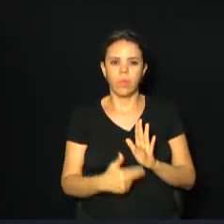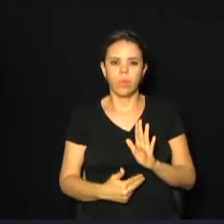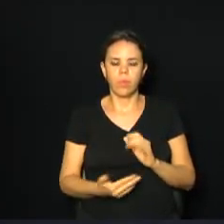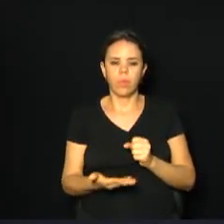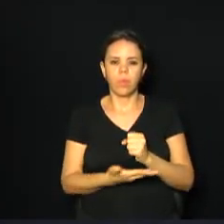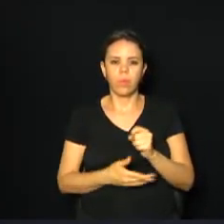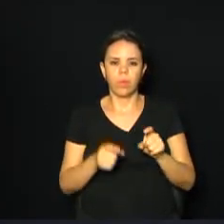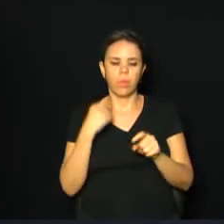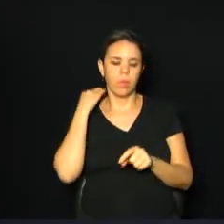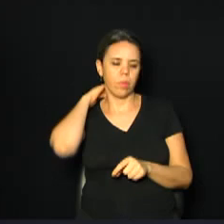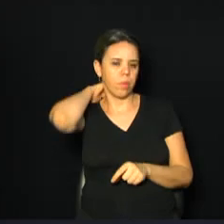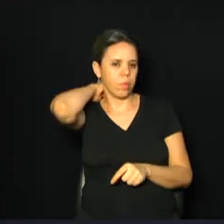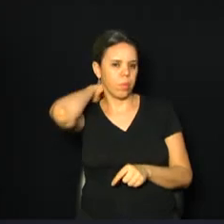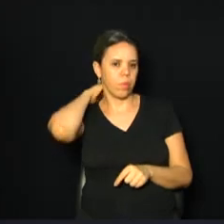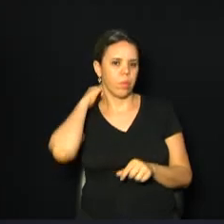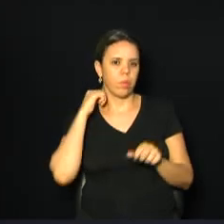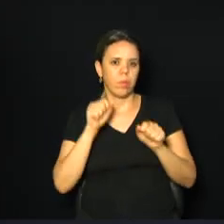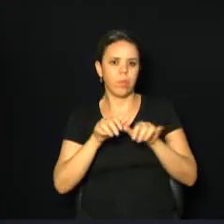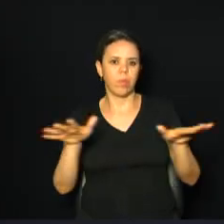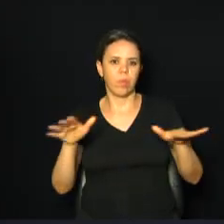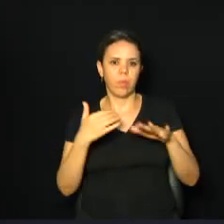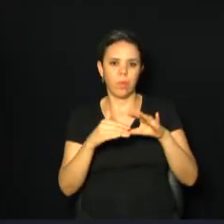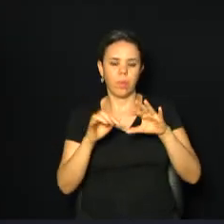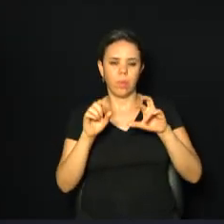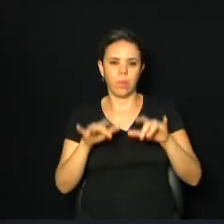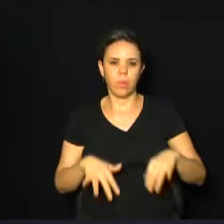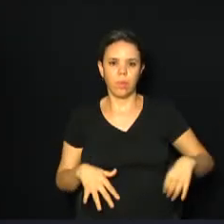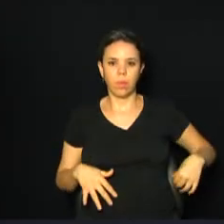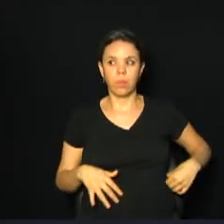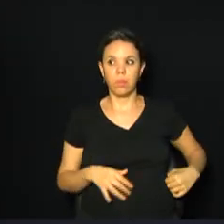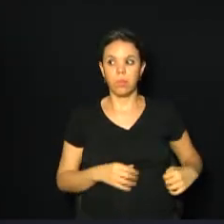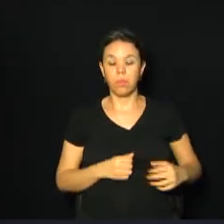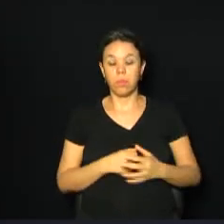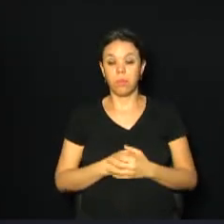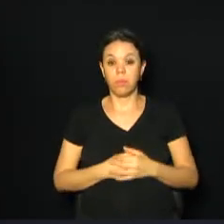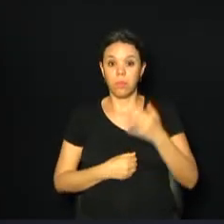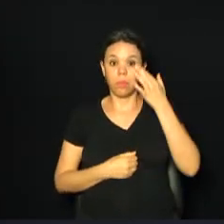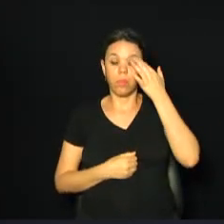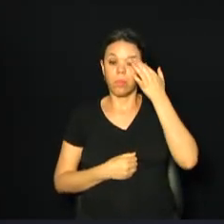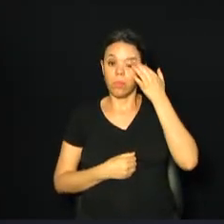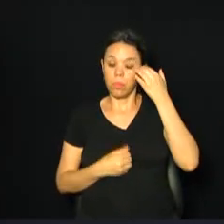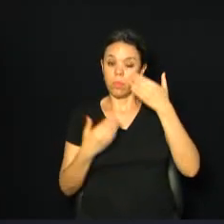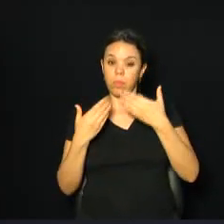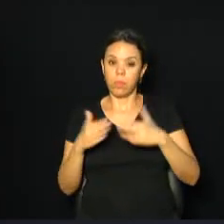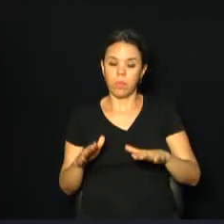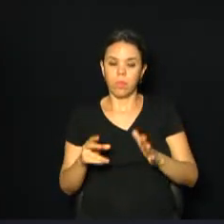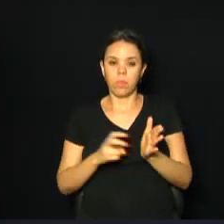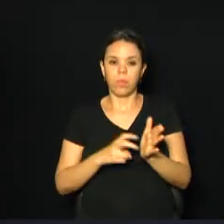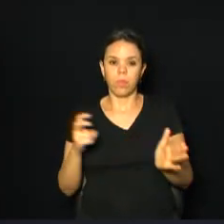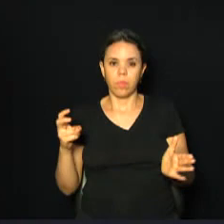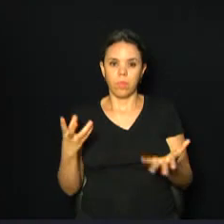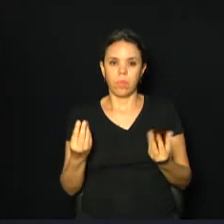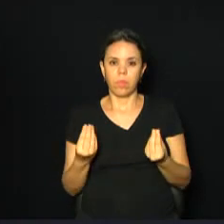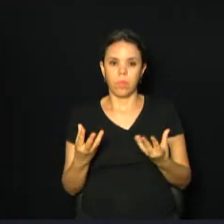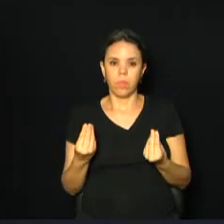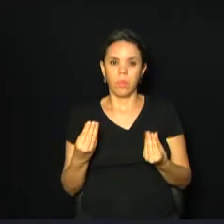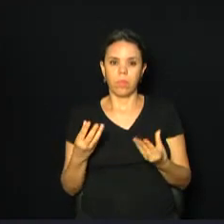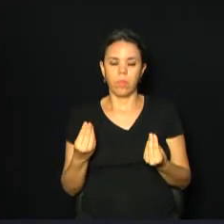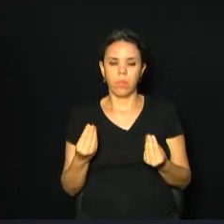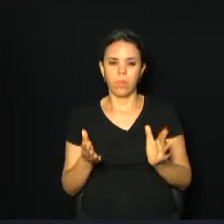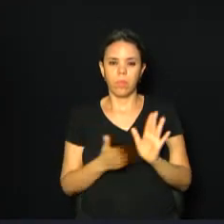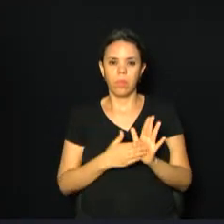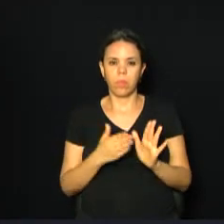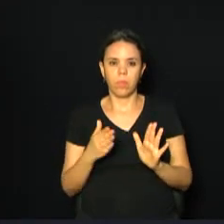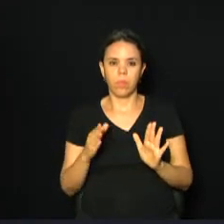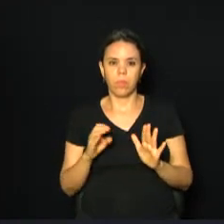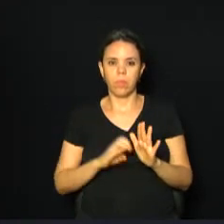dados e disparava e-mail um atrás do outro. Então, você abria sua caixa postal de manhã, de oferta de tudo